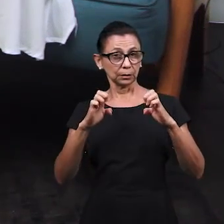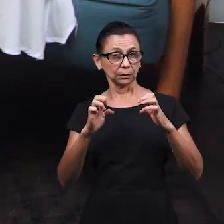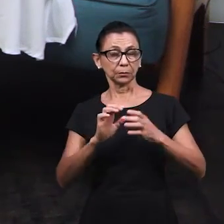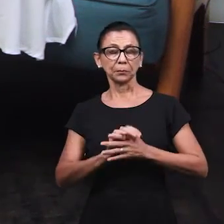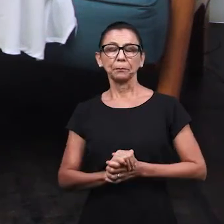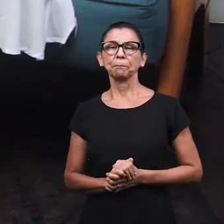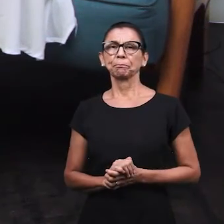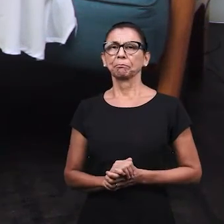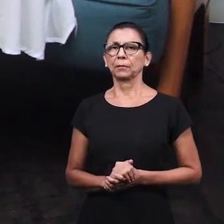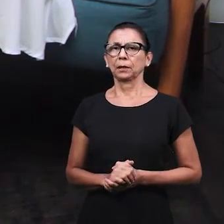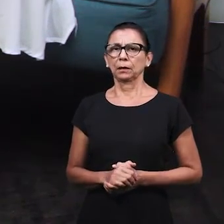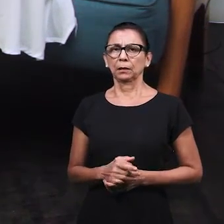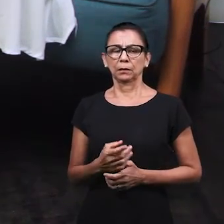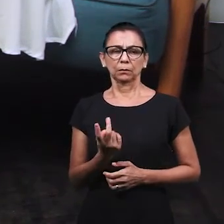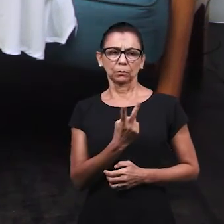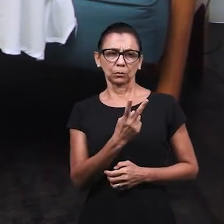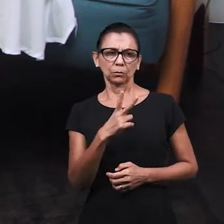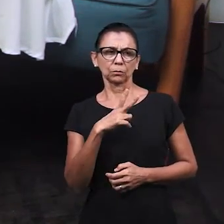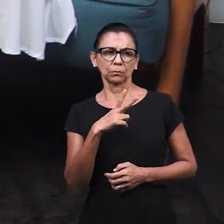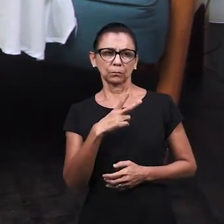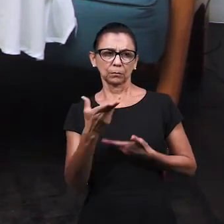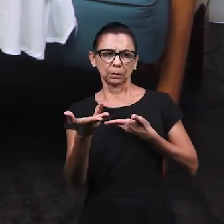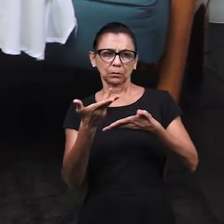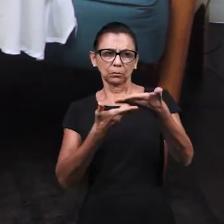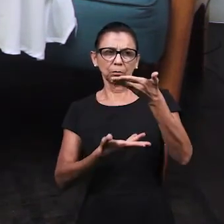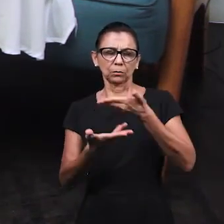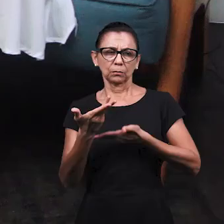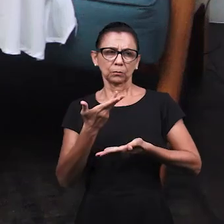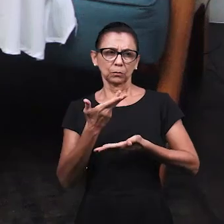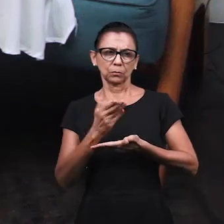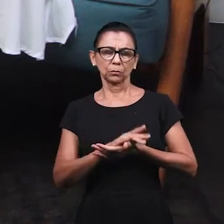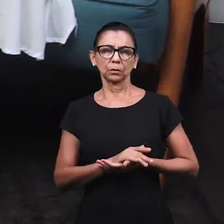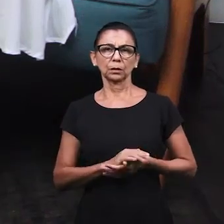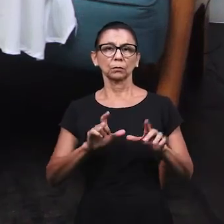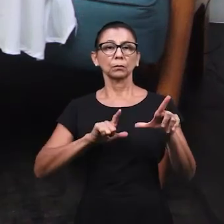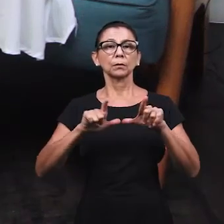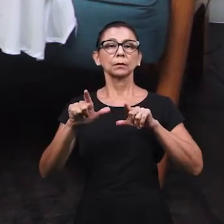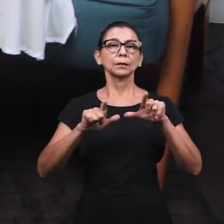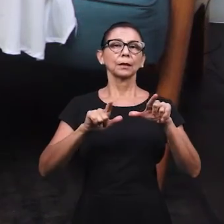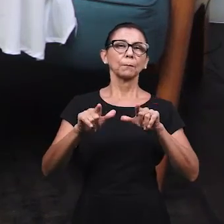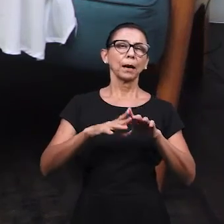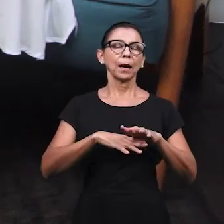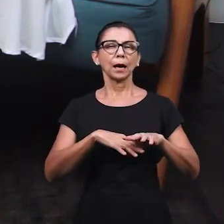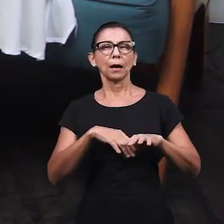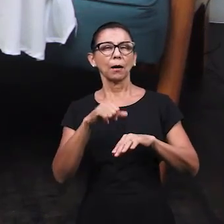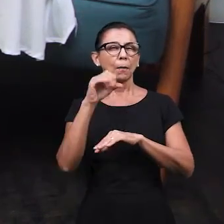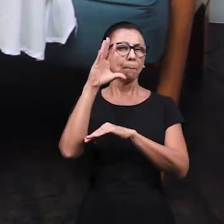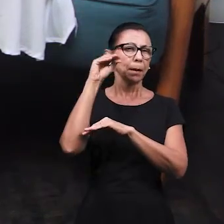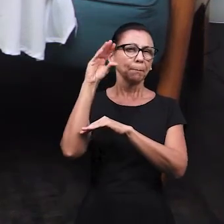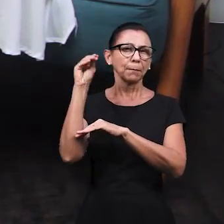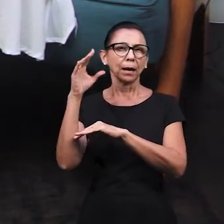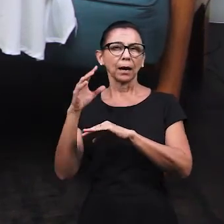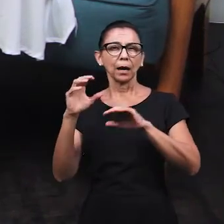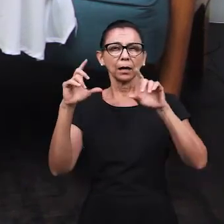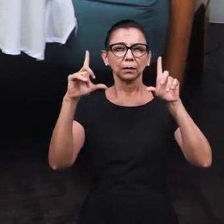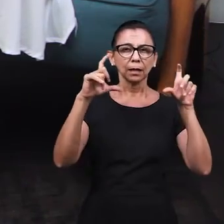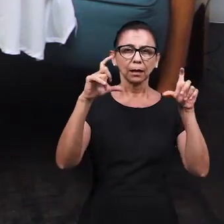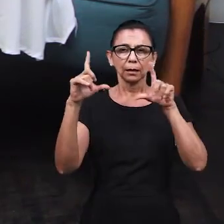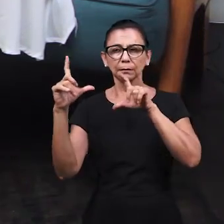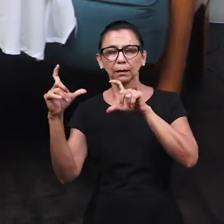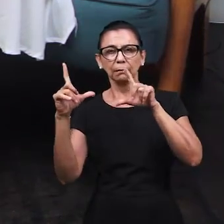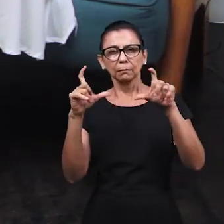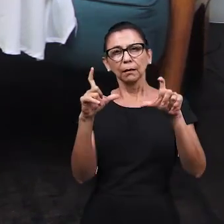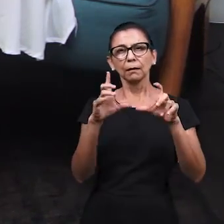nós compartilhamos, né? Particularmente nós dois compartilhamos, que é exatamente o trabalho de cobertura, de fotografia,